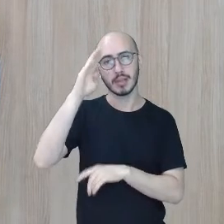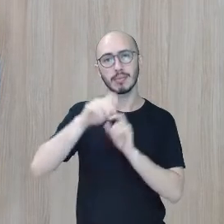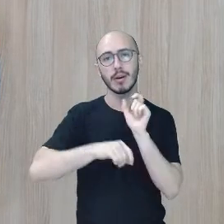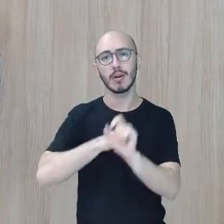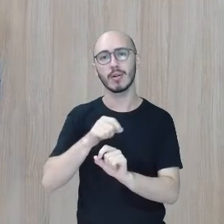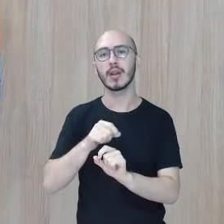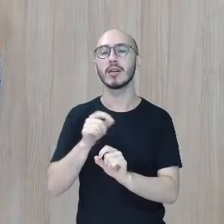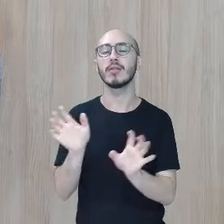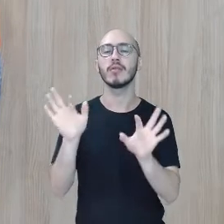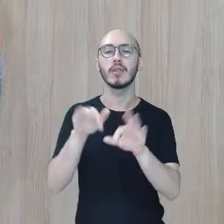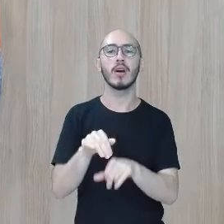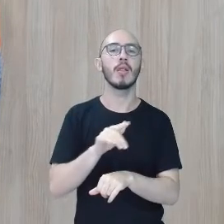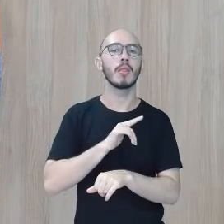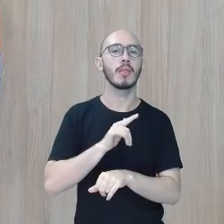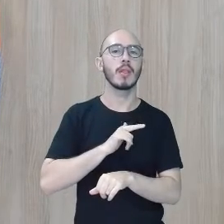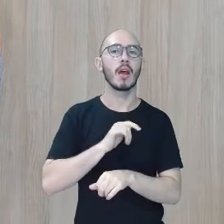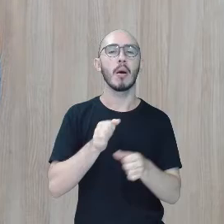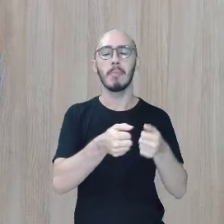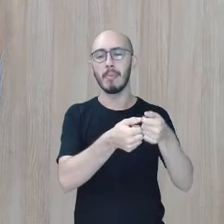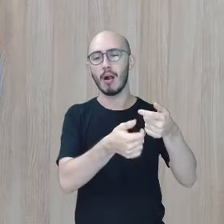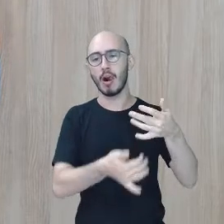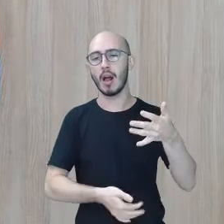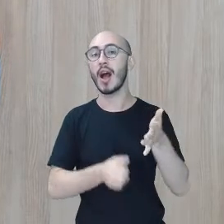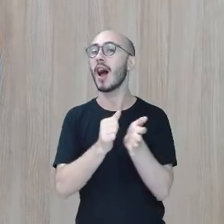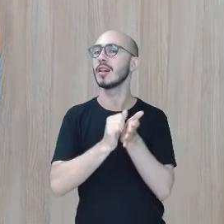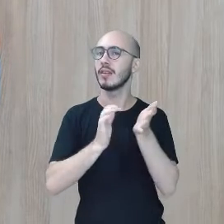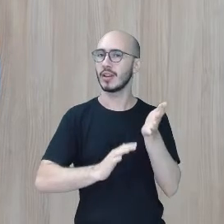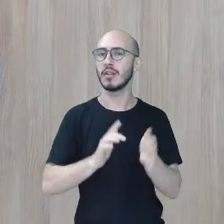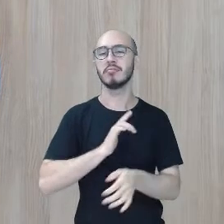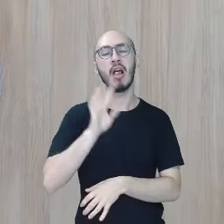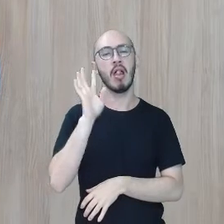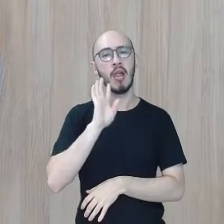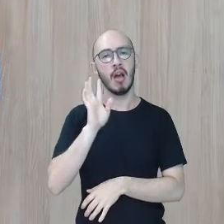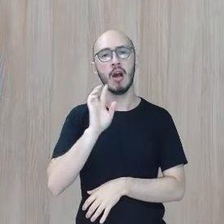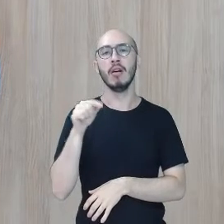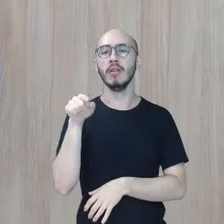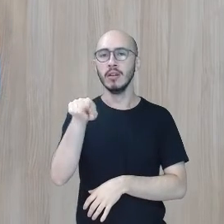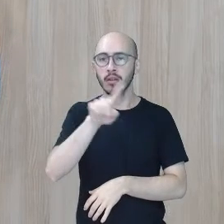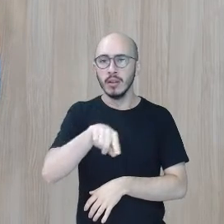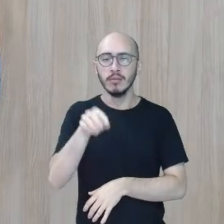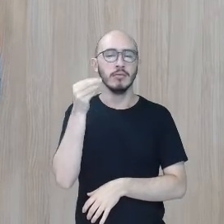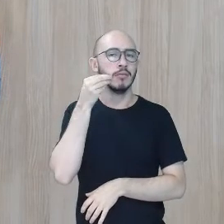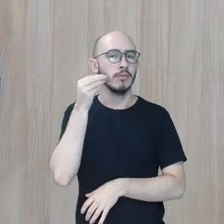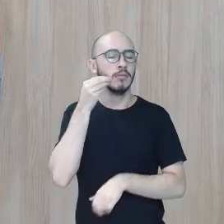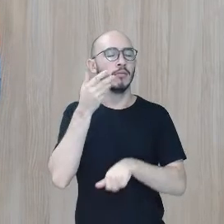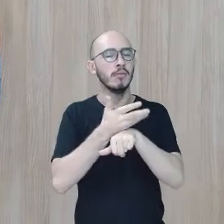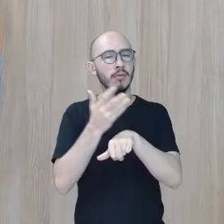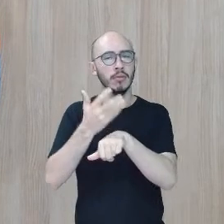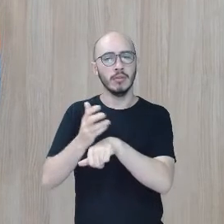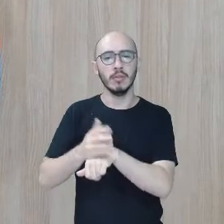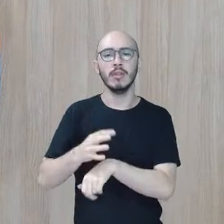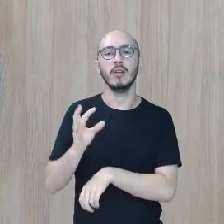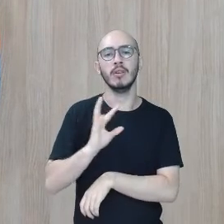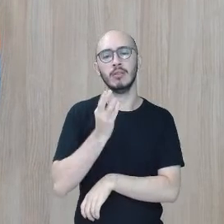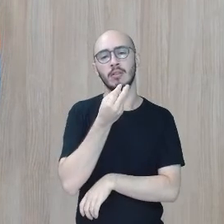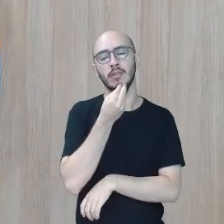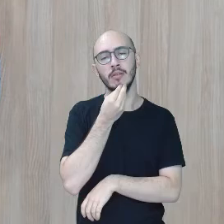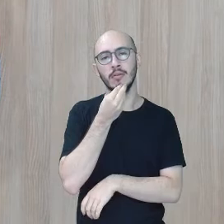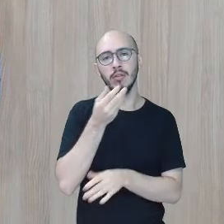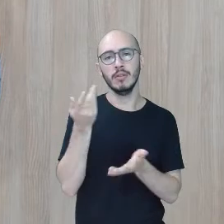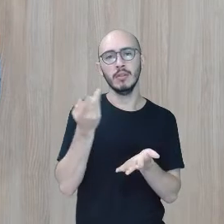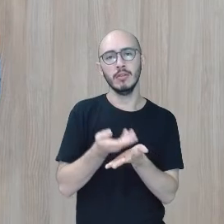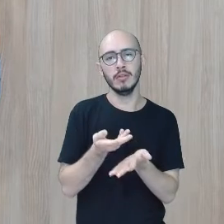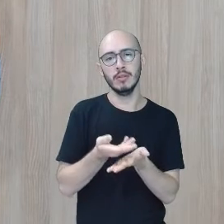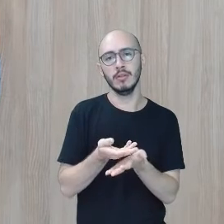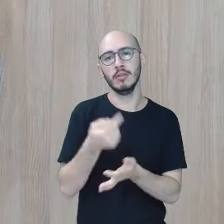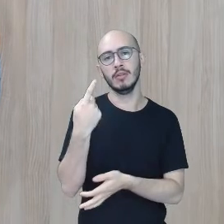que lá no finalzinho tem uma lista de exercício massa, tá? Para você tentar pôr em prática aí os conhecimentos que você adquirir aqui na